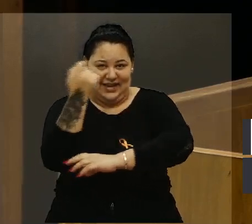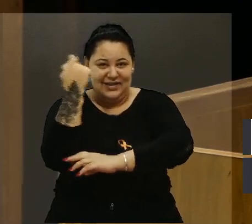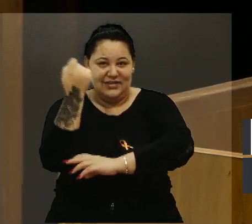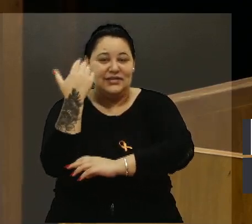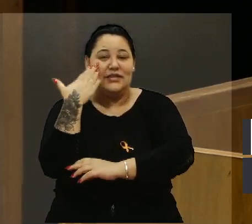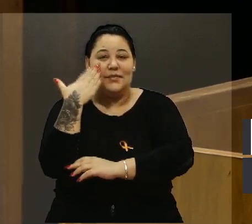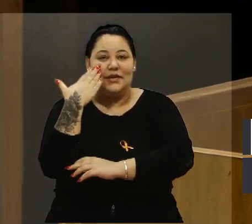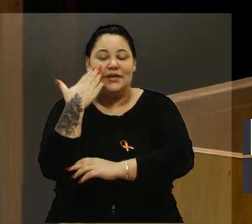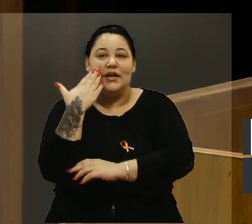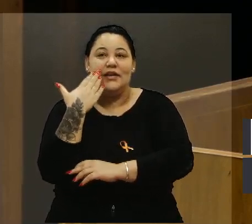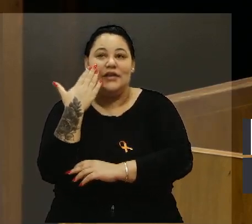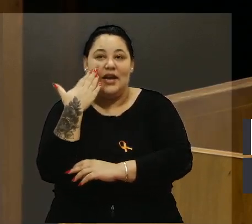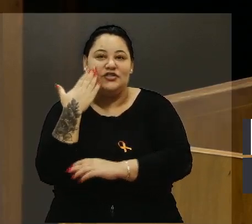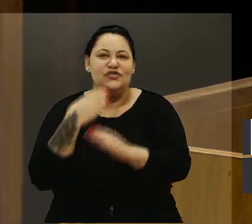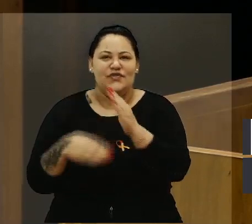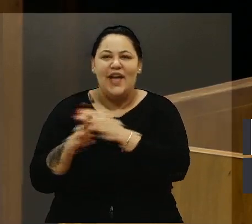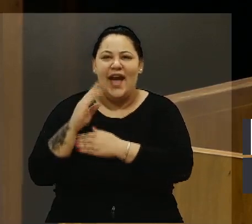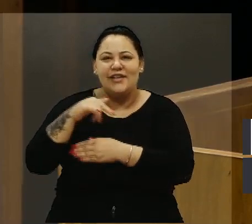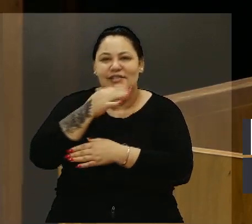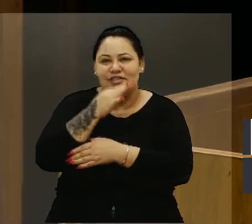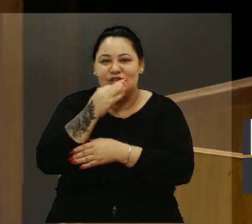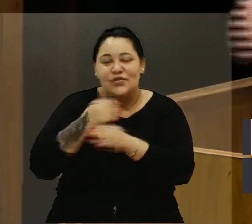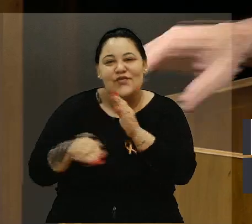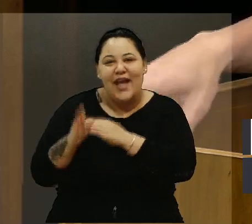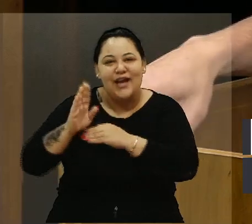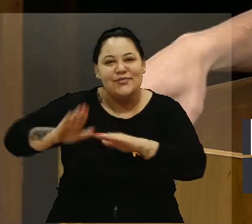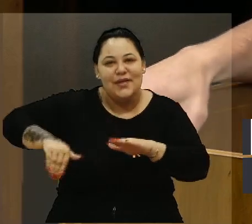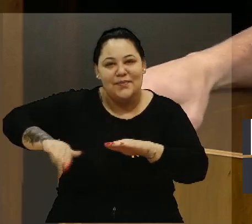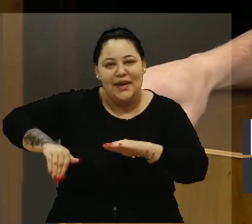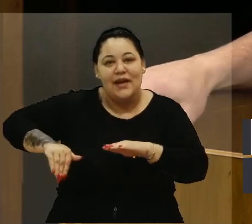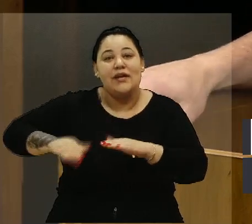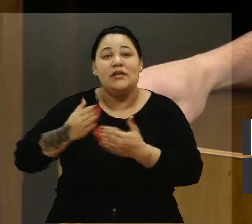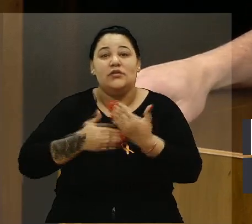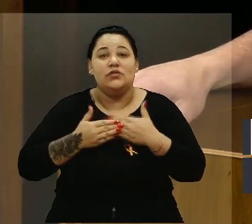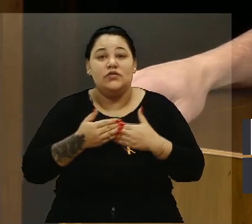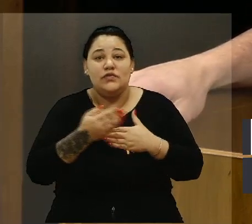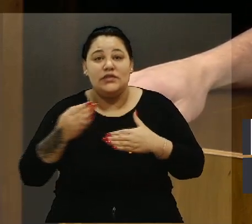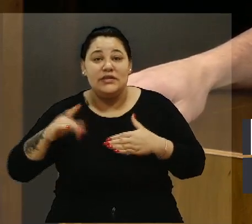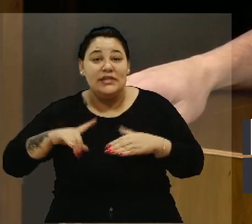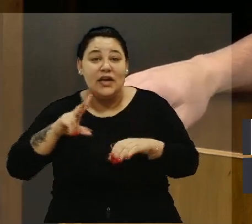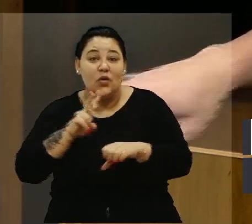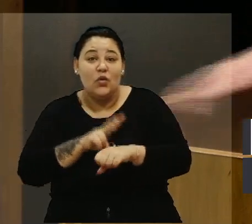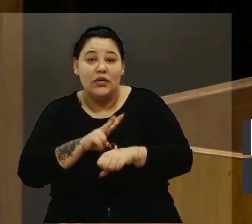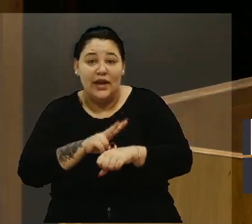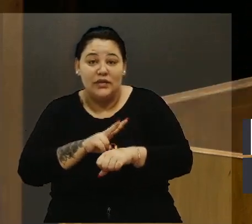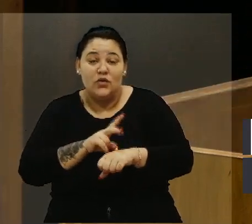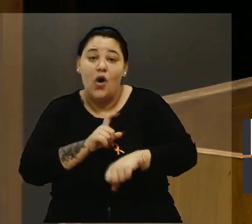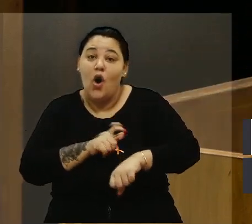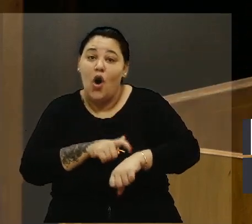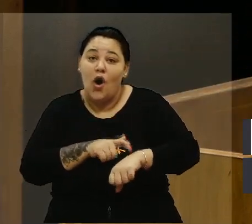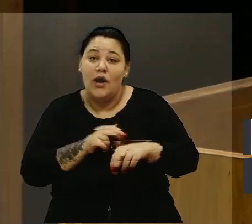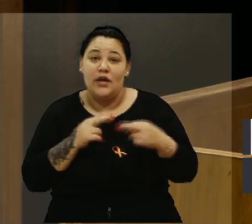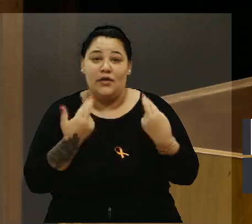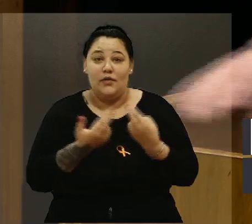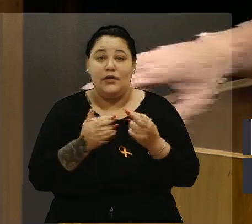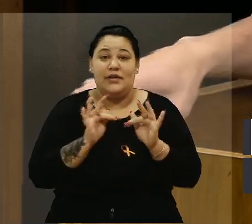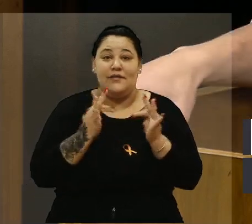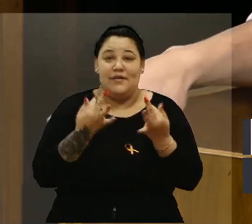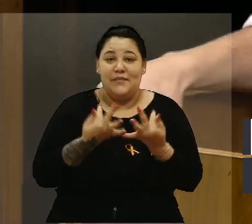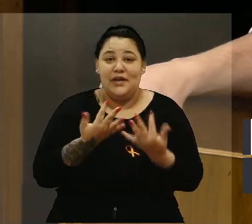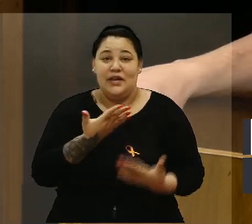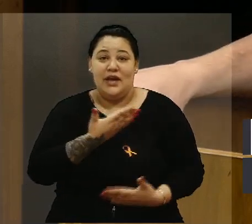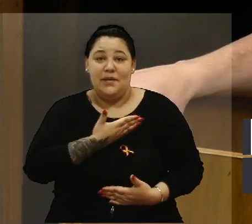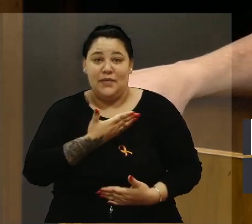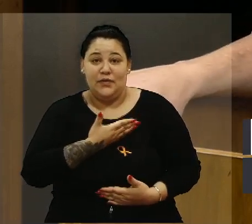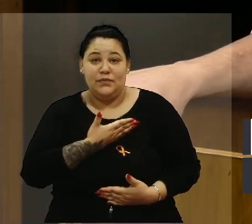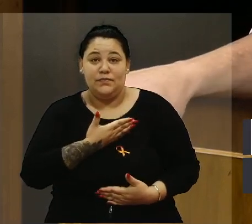os feriadões para dar uma descansada no litoral, então que tomem cuidado. Hora de reunir a família, os amigos, mas é